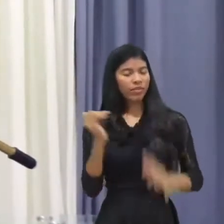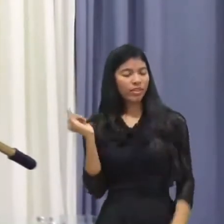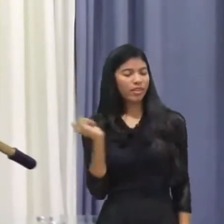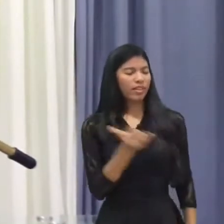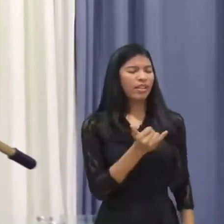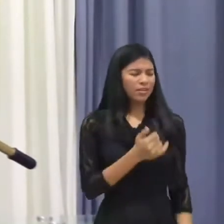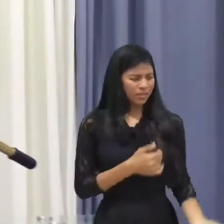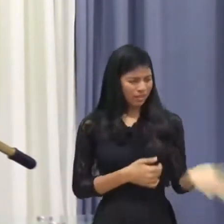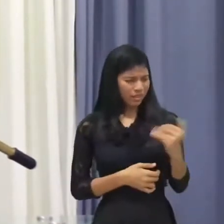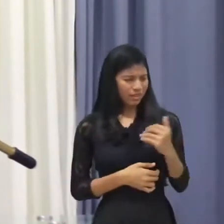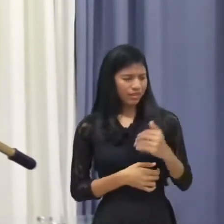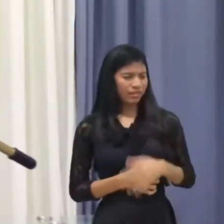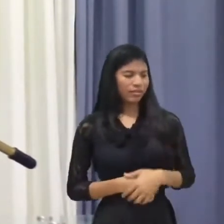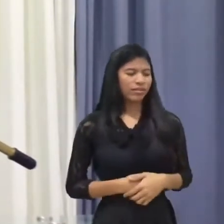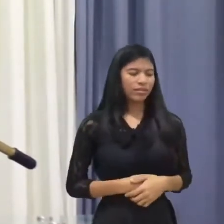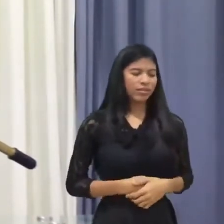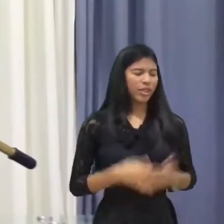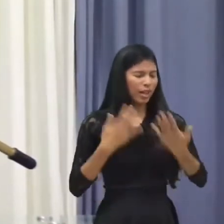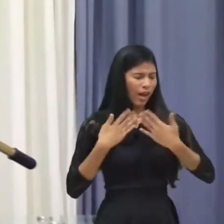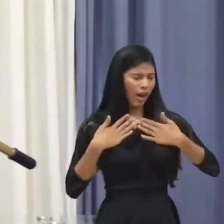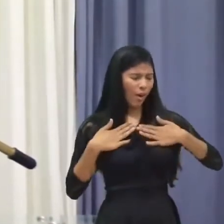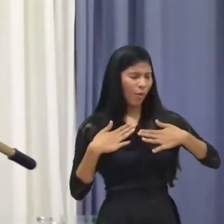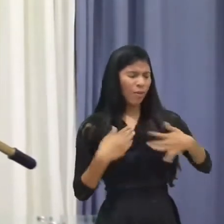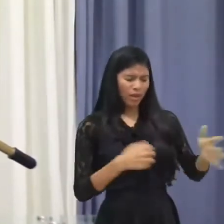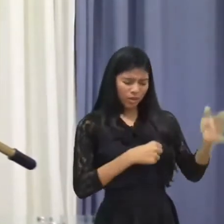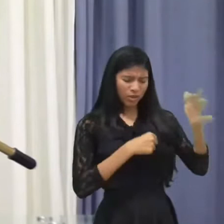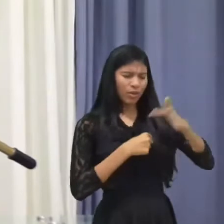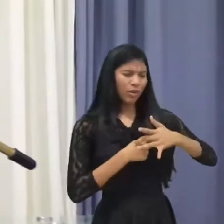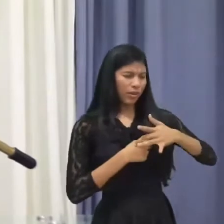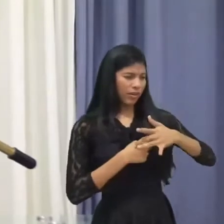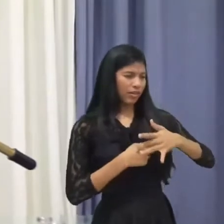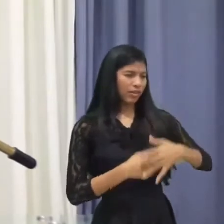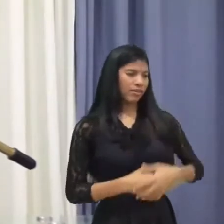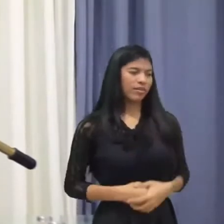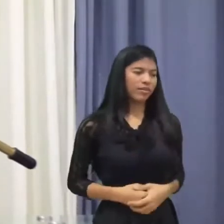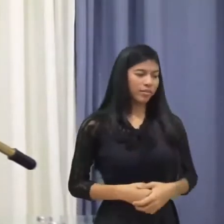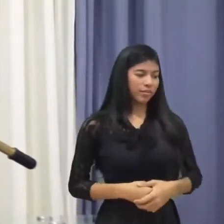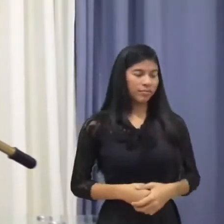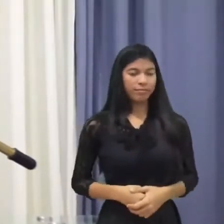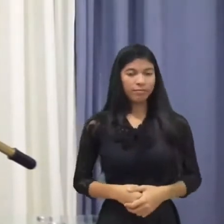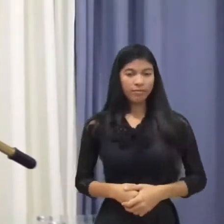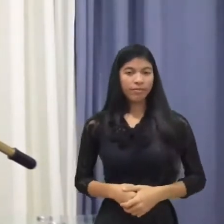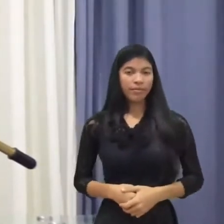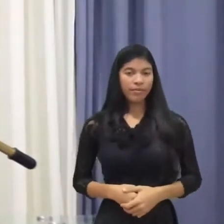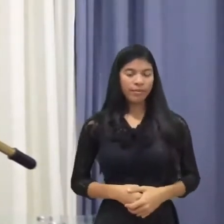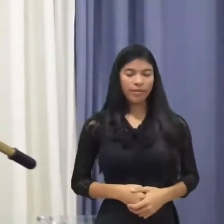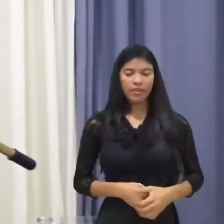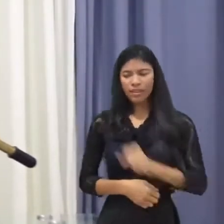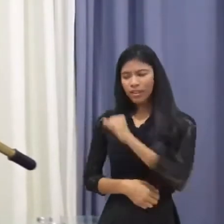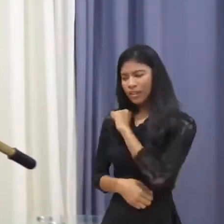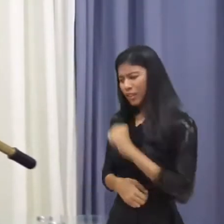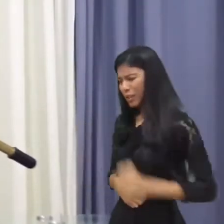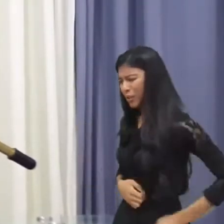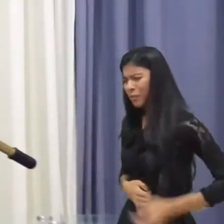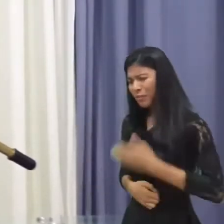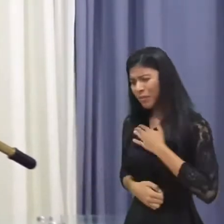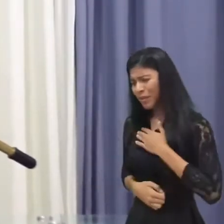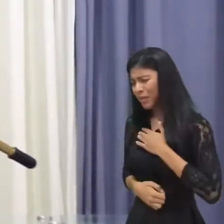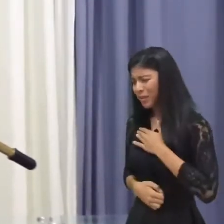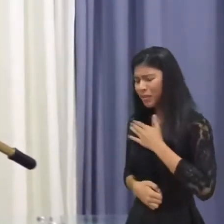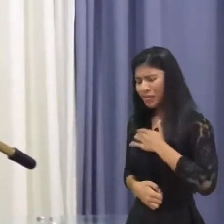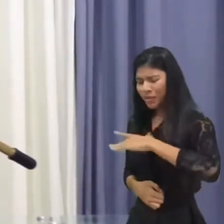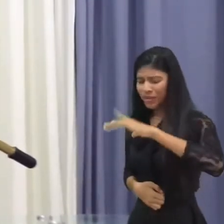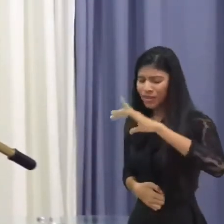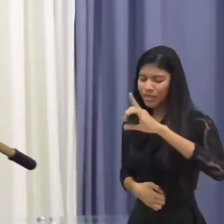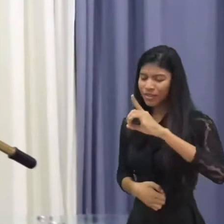nervoso. Ele diz: fica tranquilo, põe a tua mão aqui. E ele diz: Deus, Senhor meu e Deus meu. E Jesus disse: